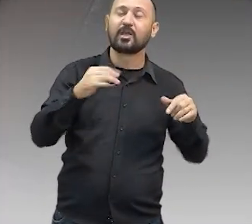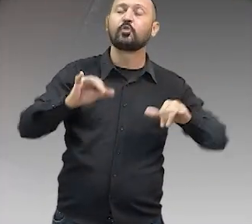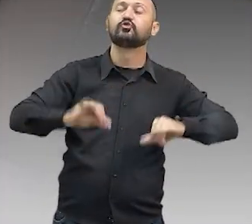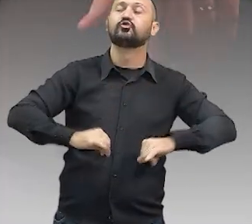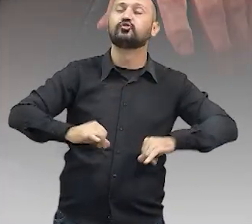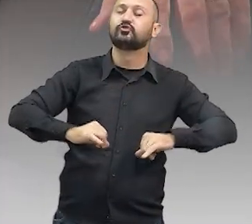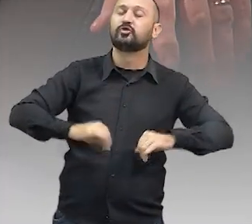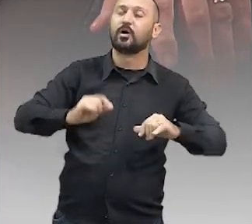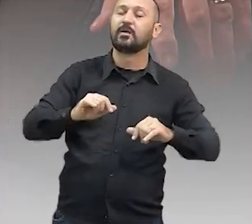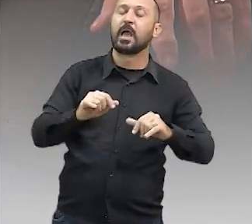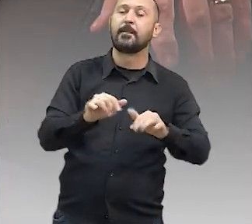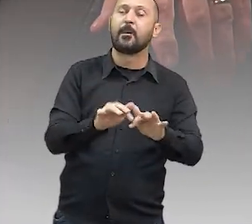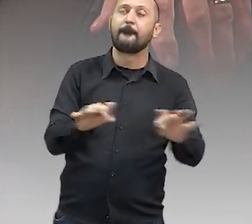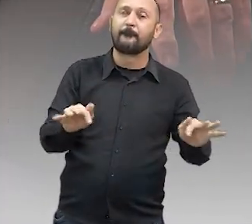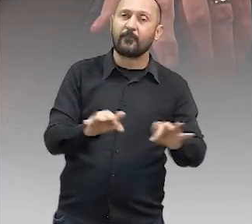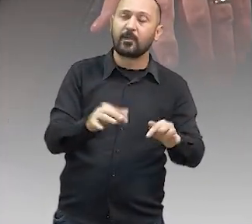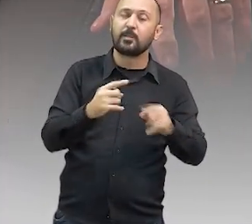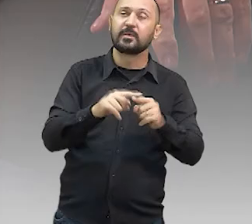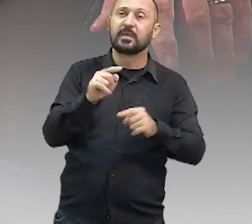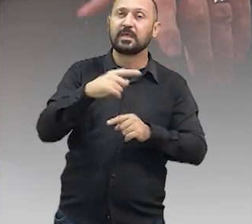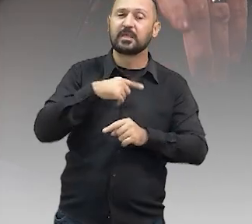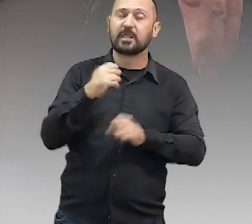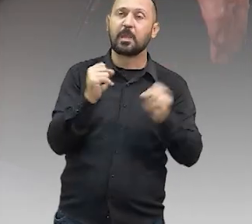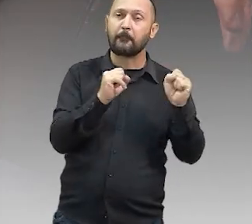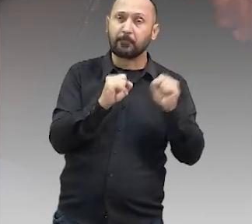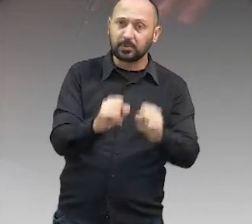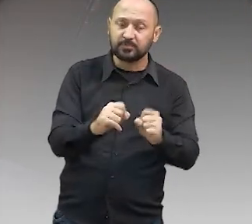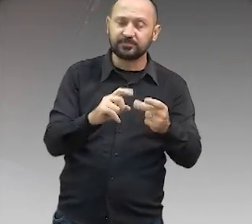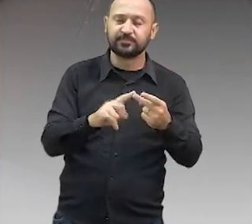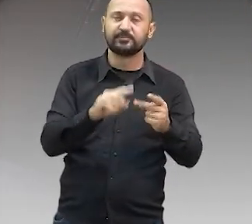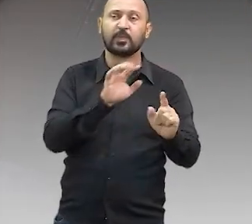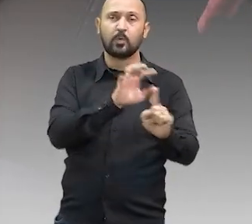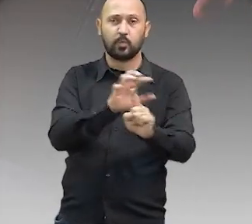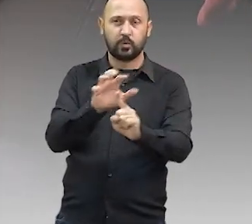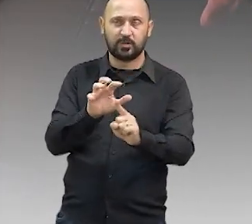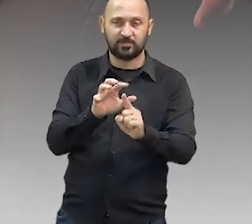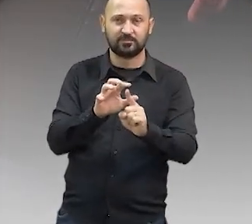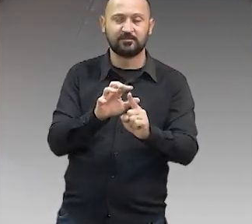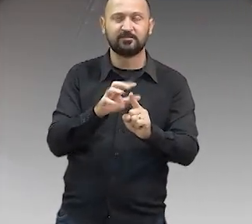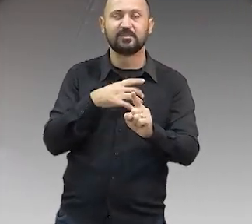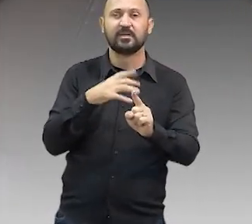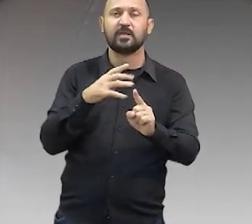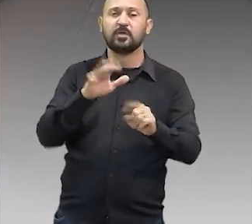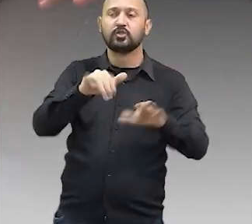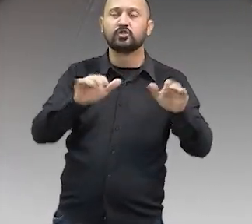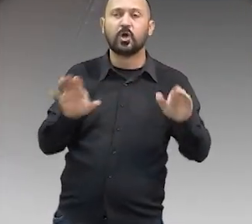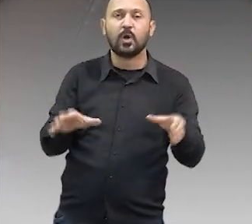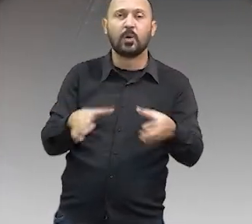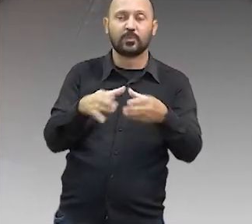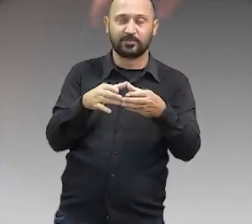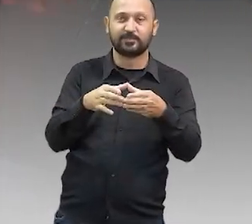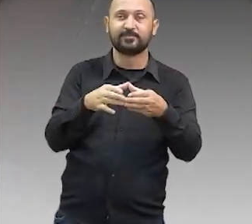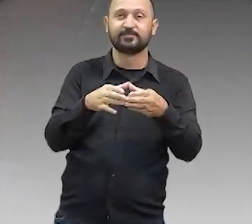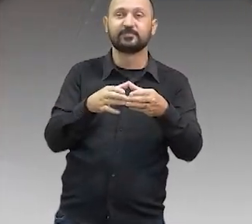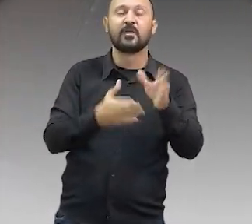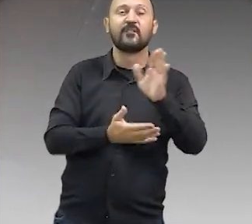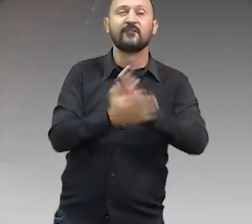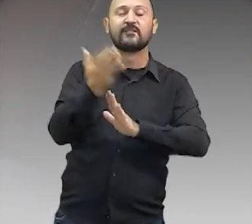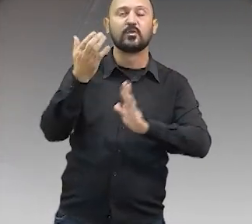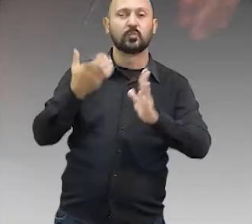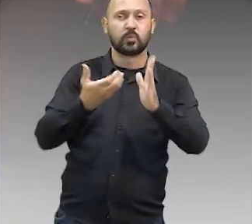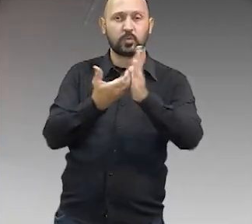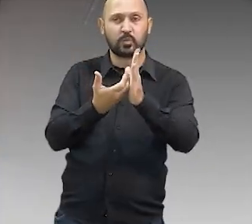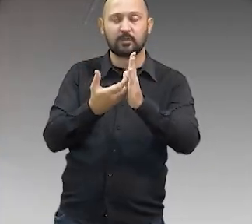quem sofre é o mais humilde, né? Porque o cara que tem poder, que tem influência, ele reúne um grupo, vai